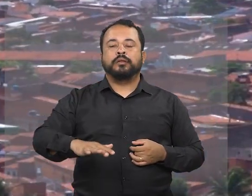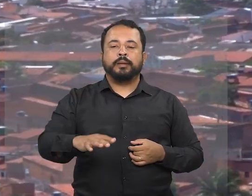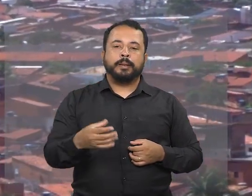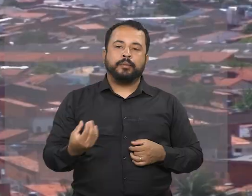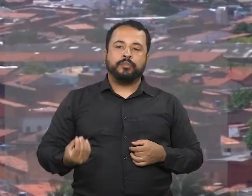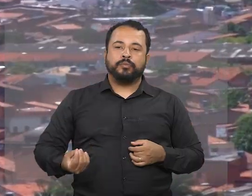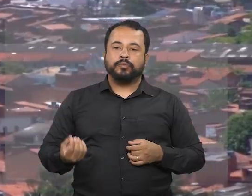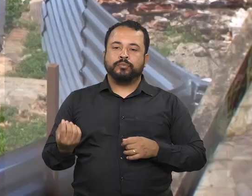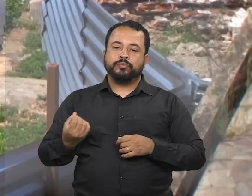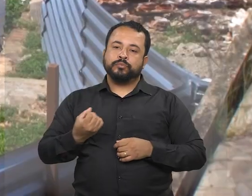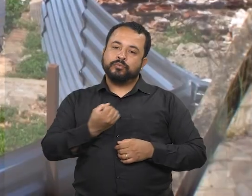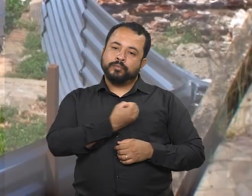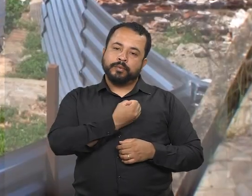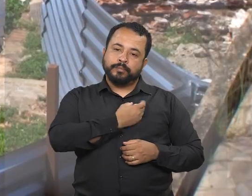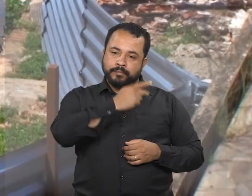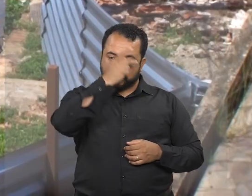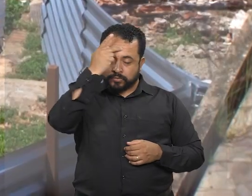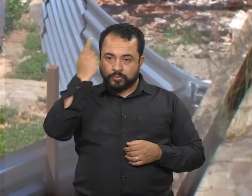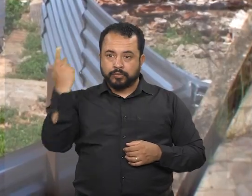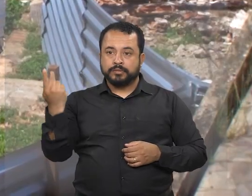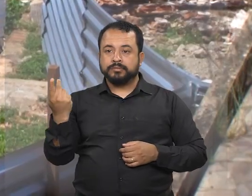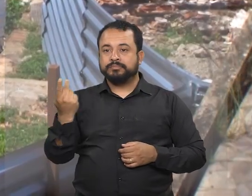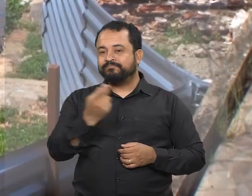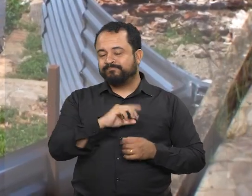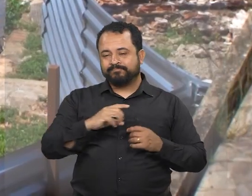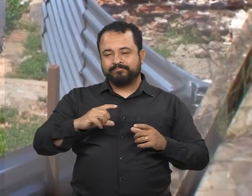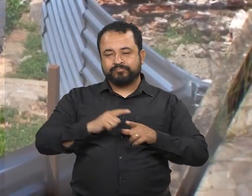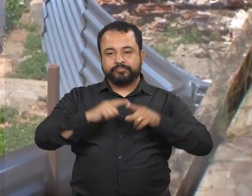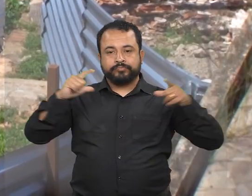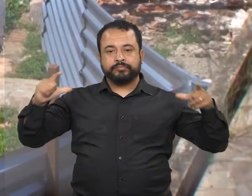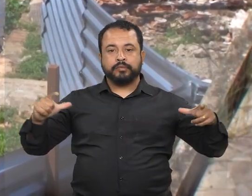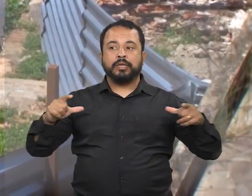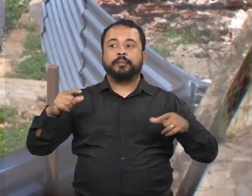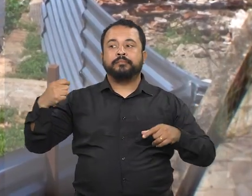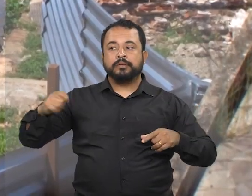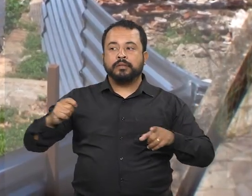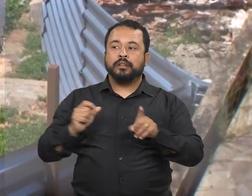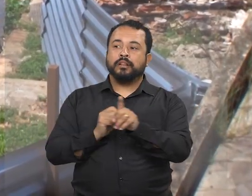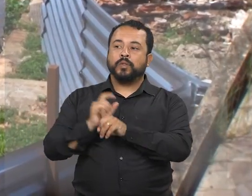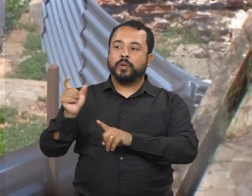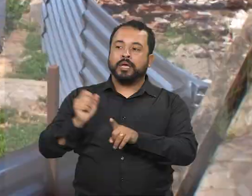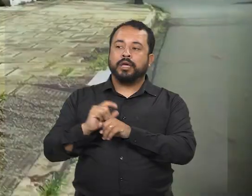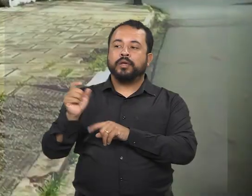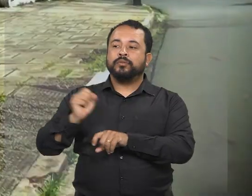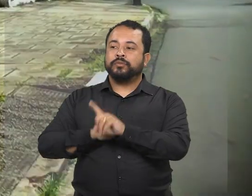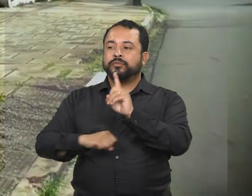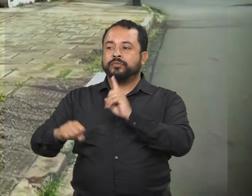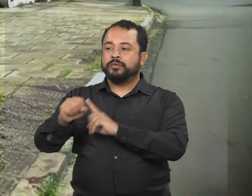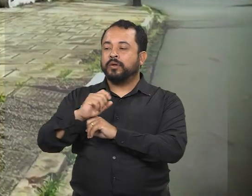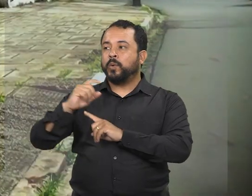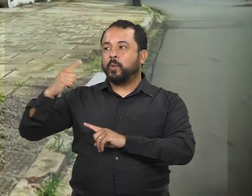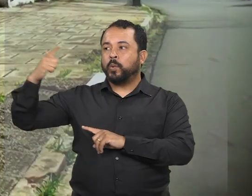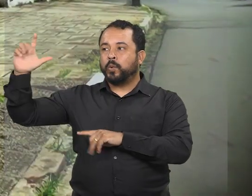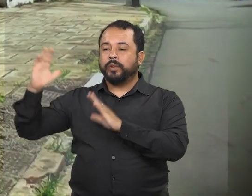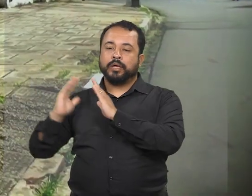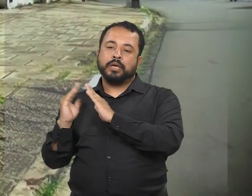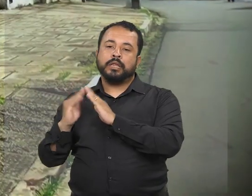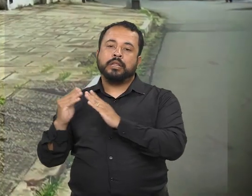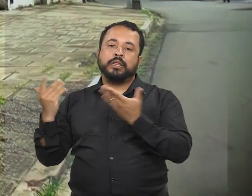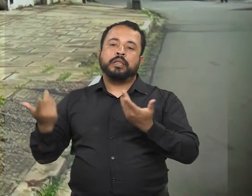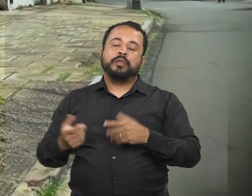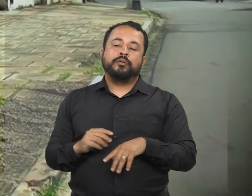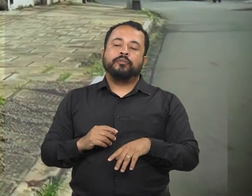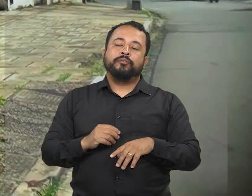maior de moradores. Todos foram retirados de casa e passaram a receber aluguel social. A especulação imobiliária